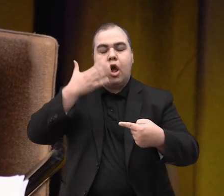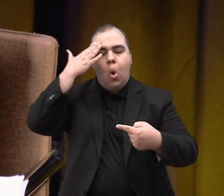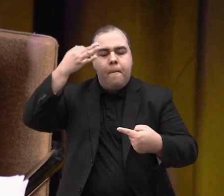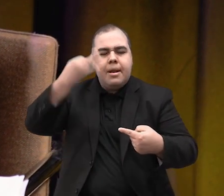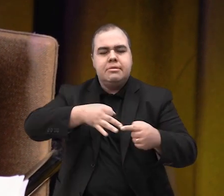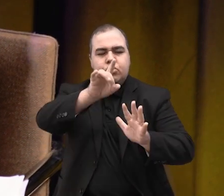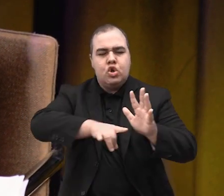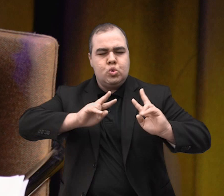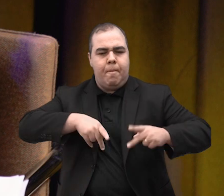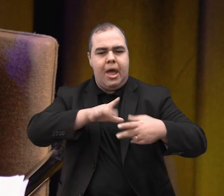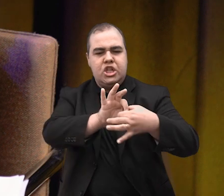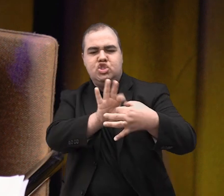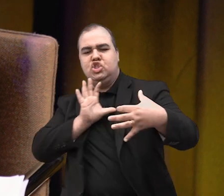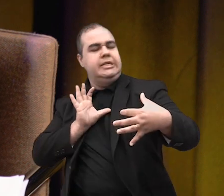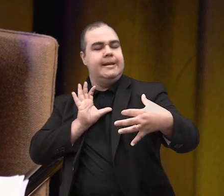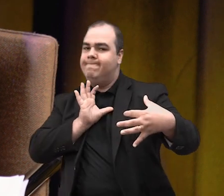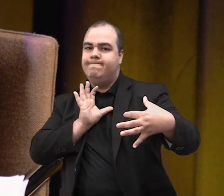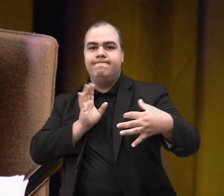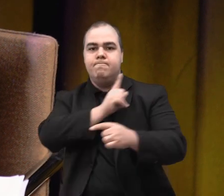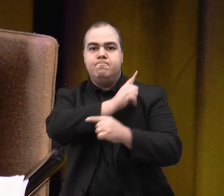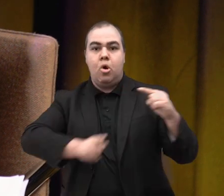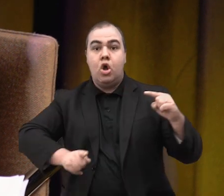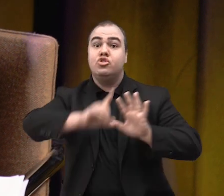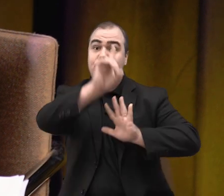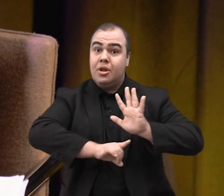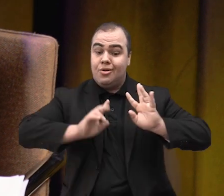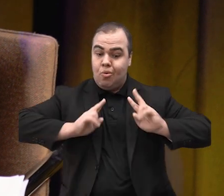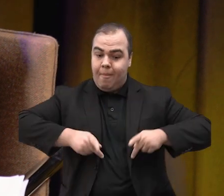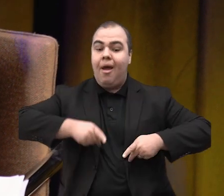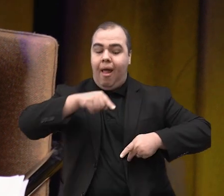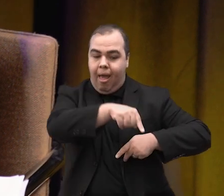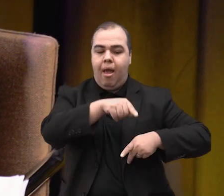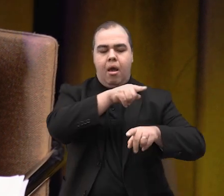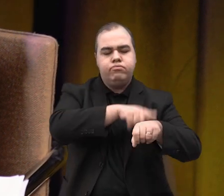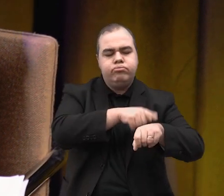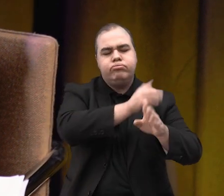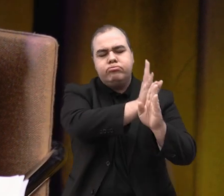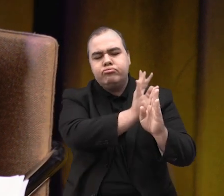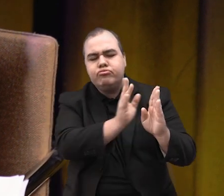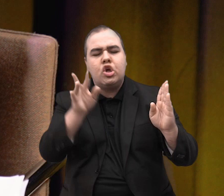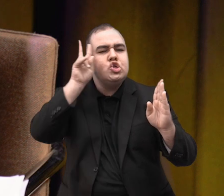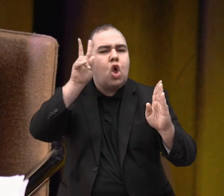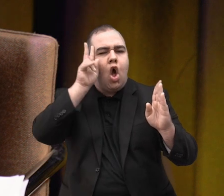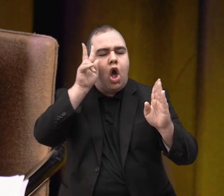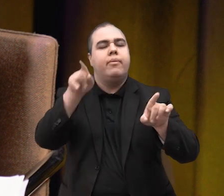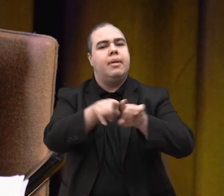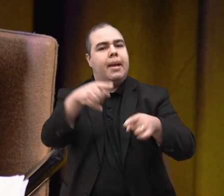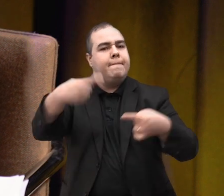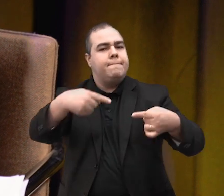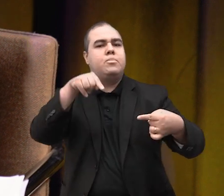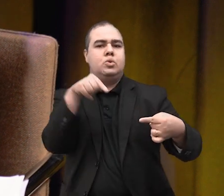compreensão do que seja os direitos humanos a construção do que seja Direitos Humanos é faz parte de um processo histórico e político a uma disputa